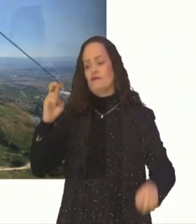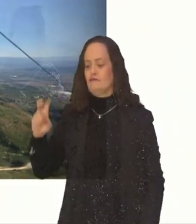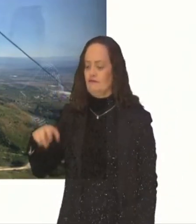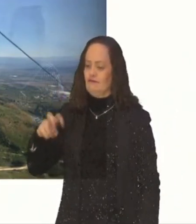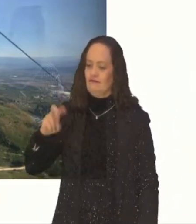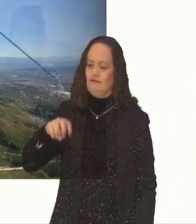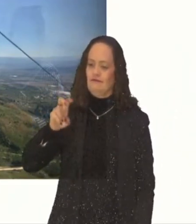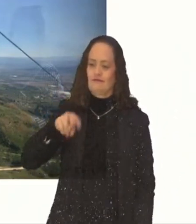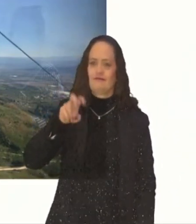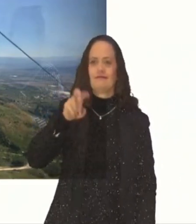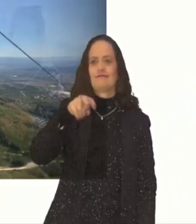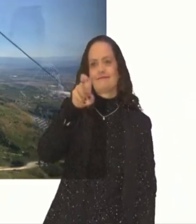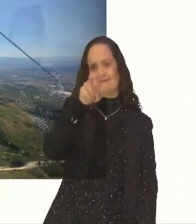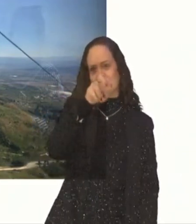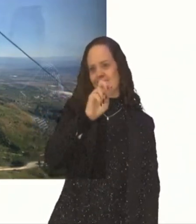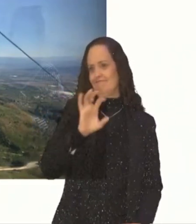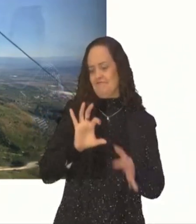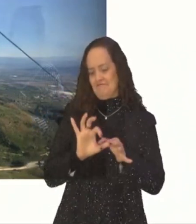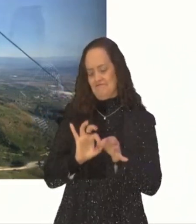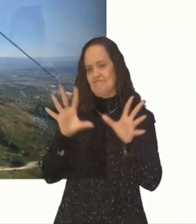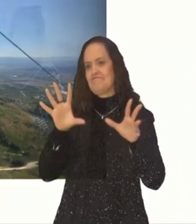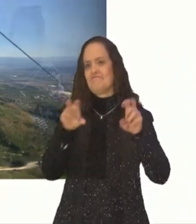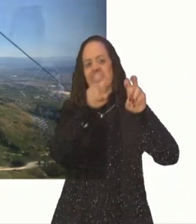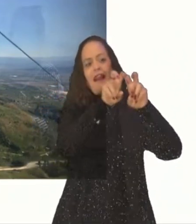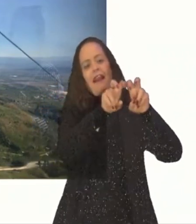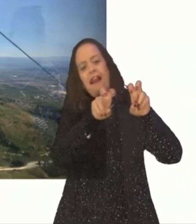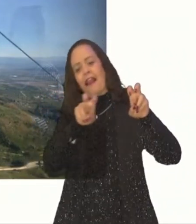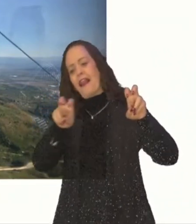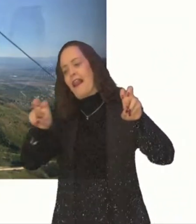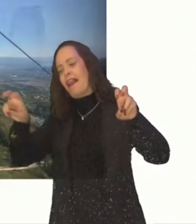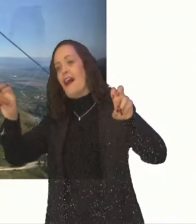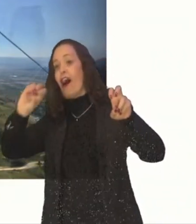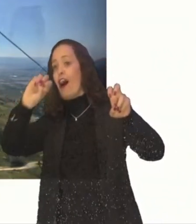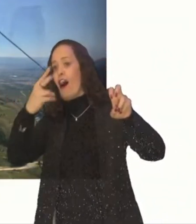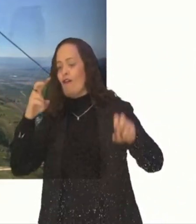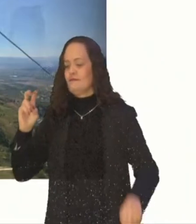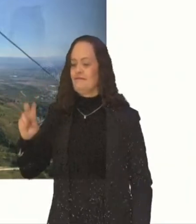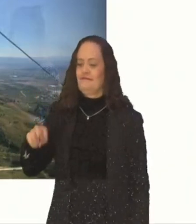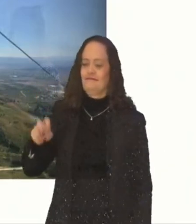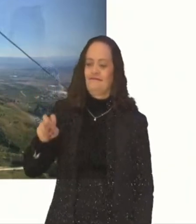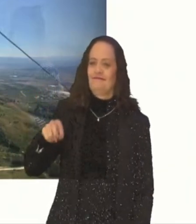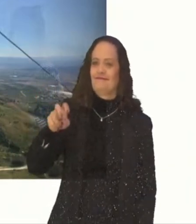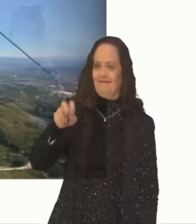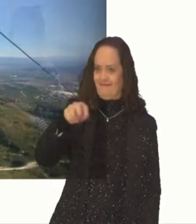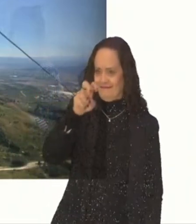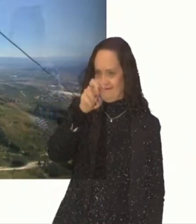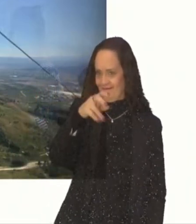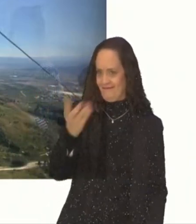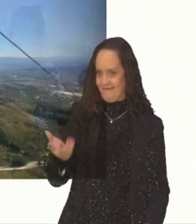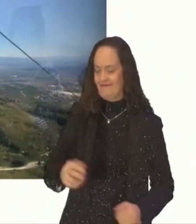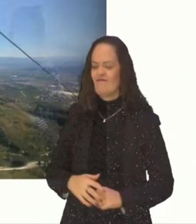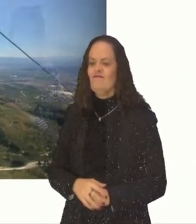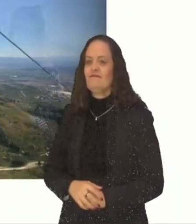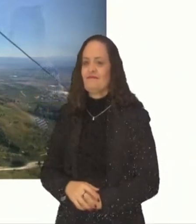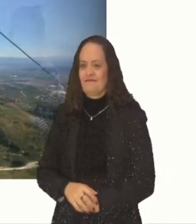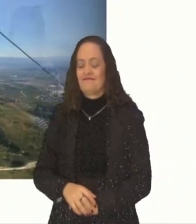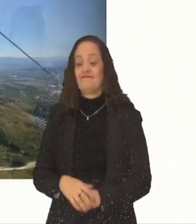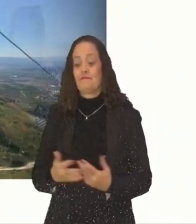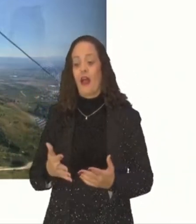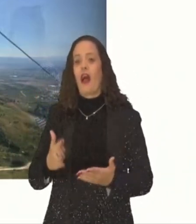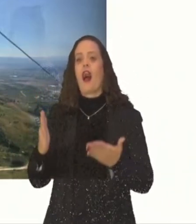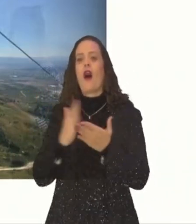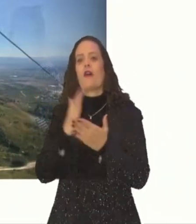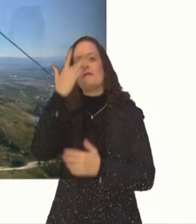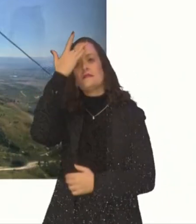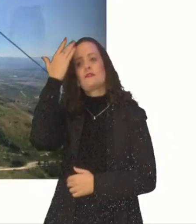caminho sinuoso para a chegada na cidade antiga, nas ruínas, que alguns vão entender que